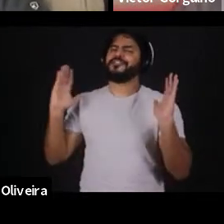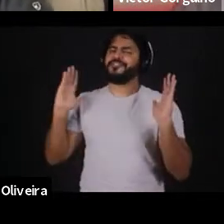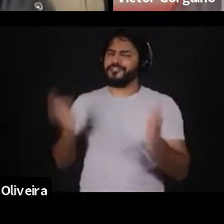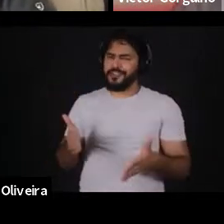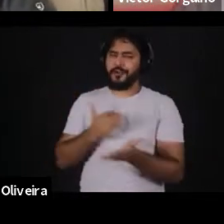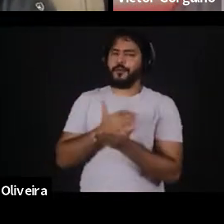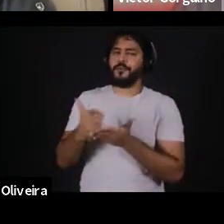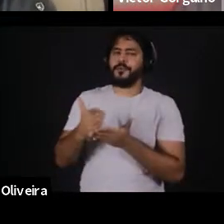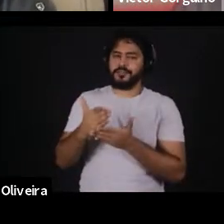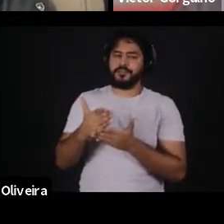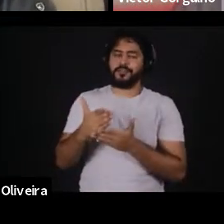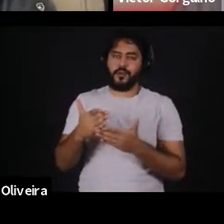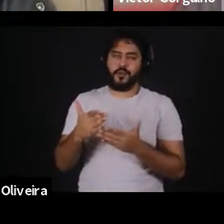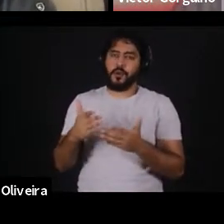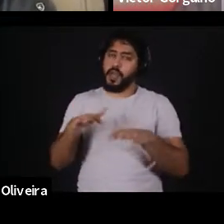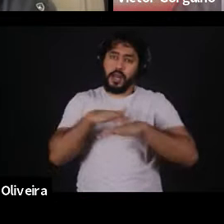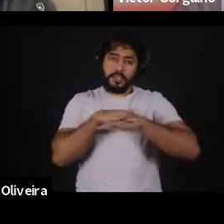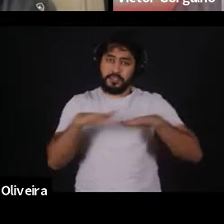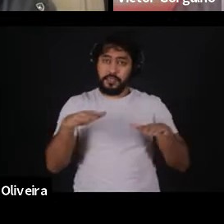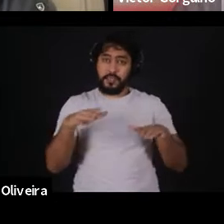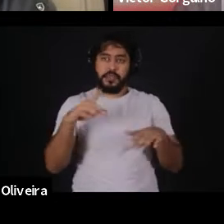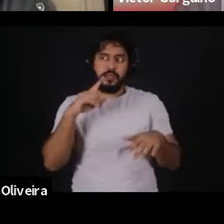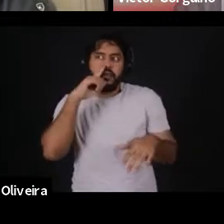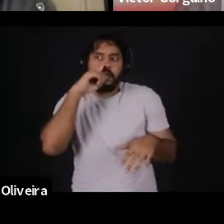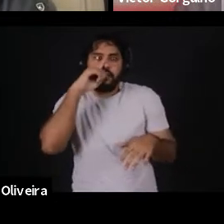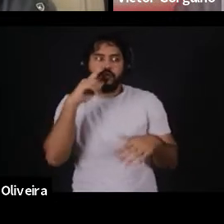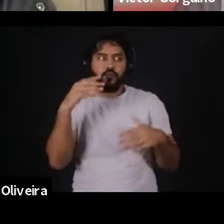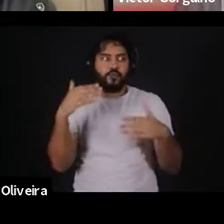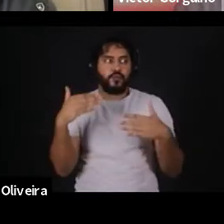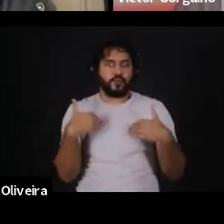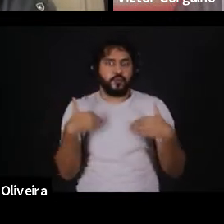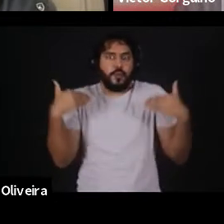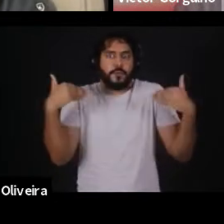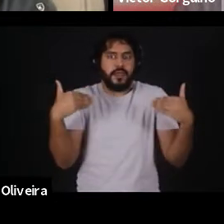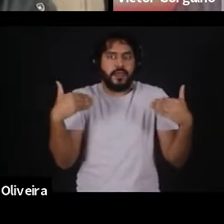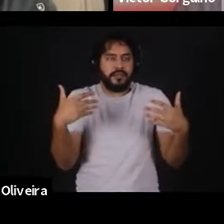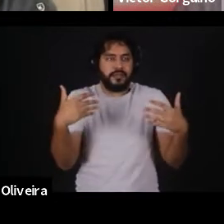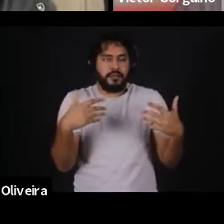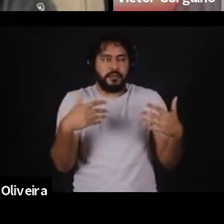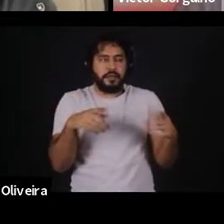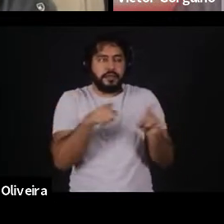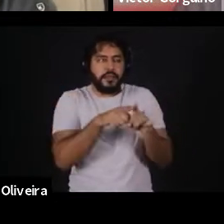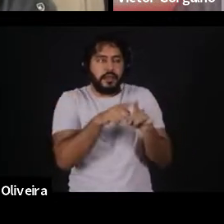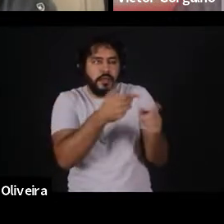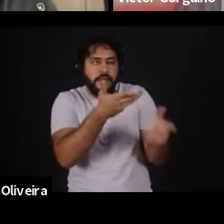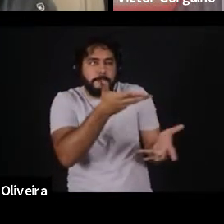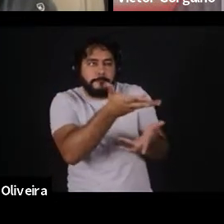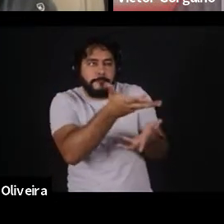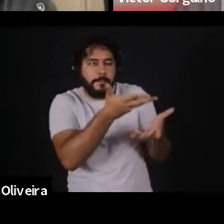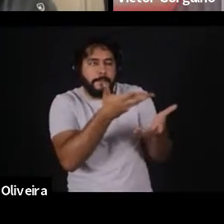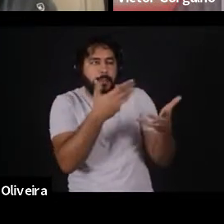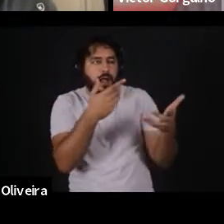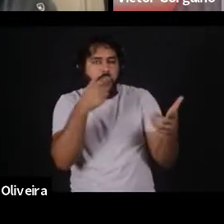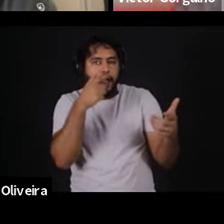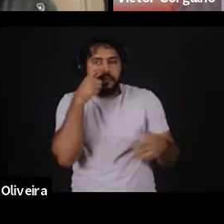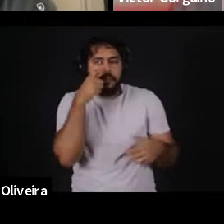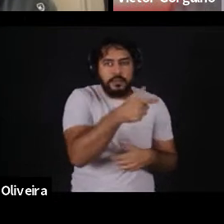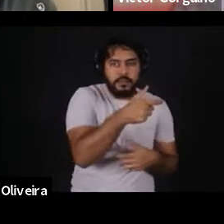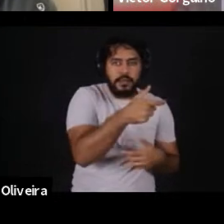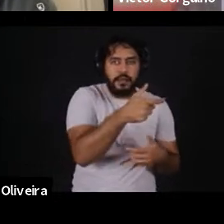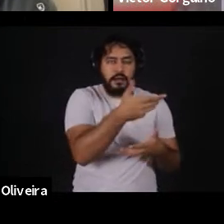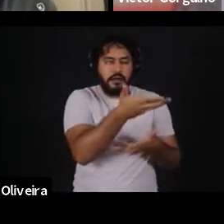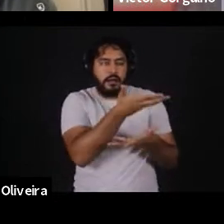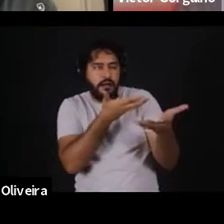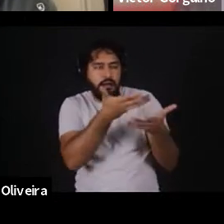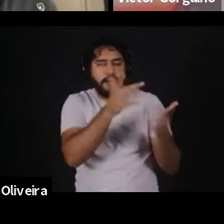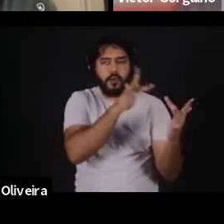trabalhando nesse lugar do risco, de ter uma escuta muito ativa, de ter uma atenção à presença do outro